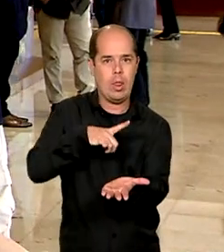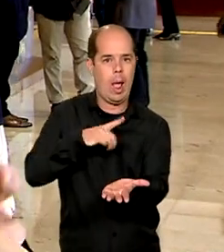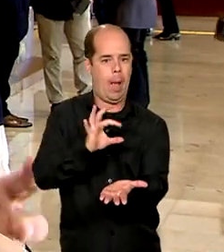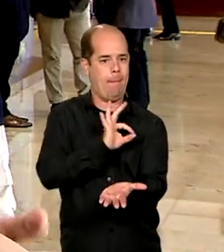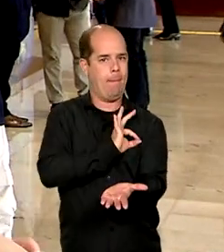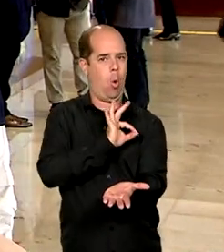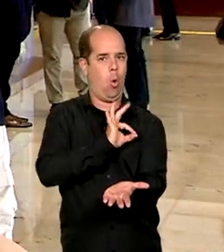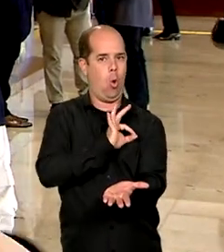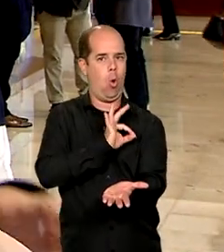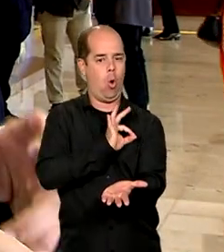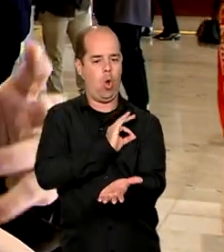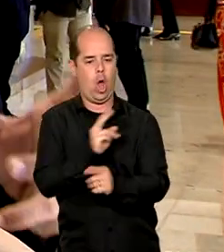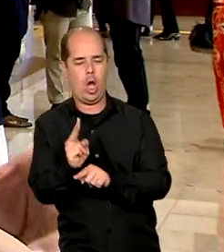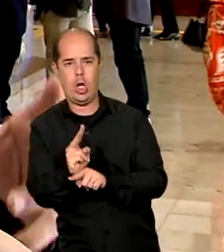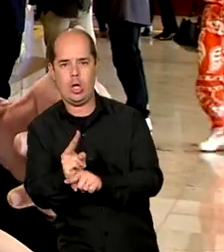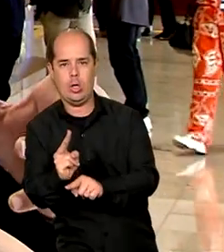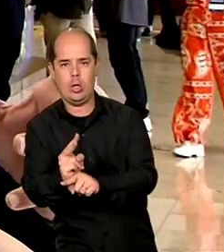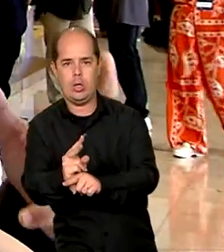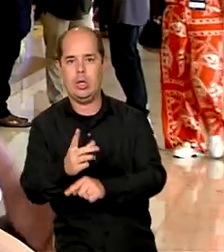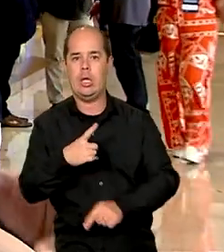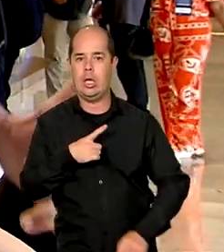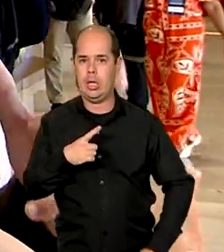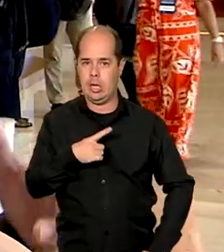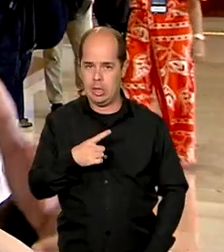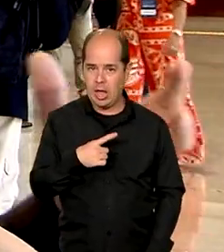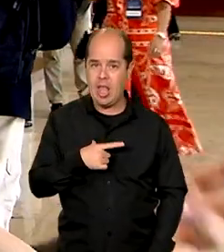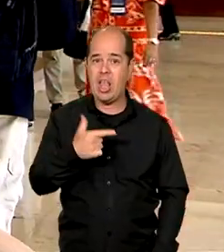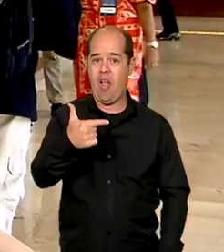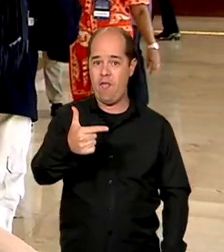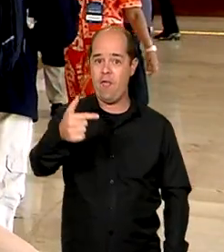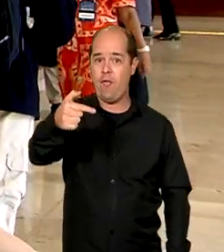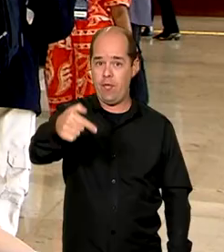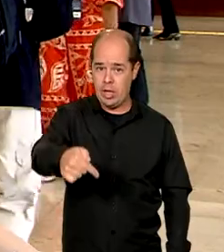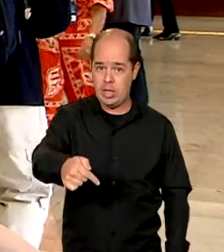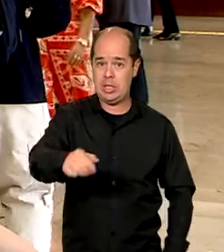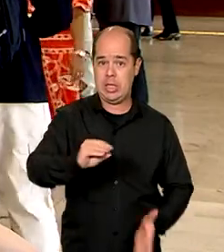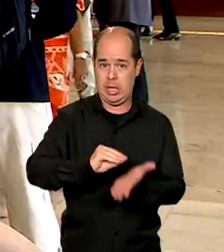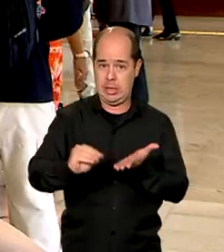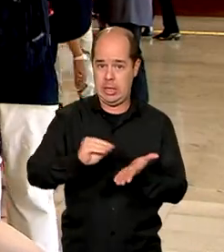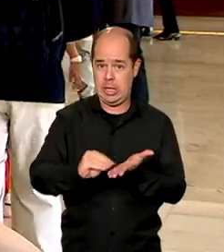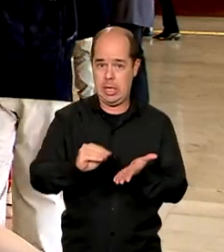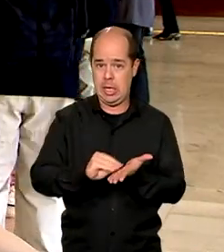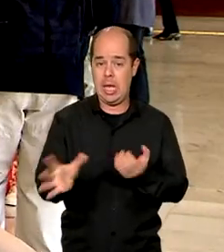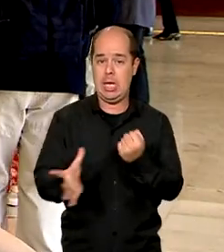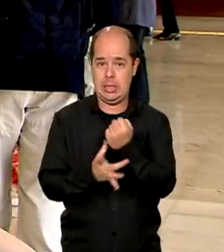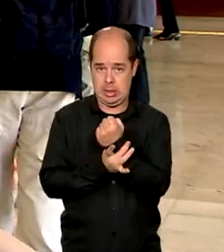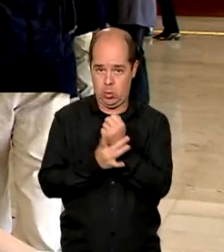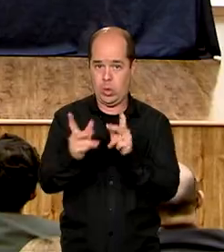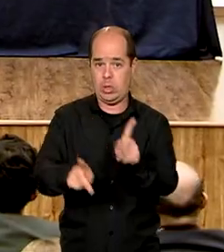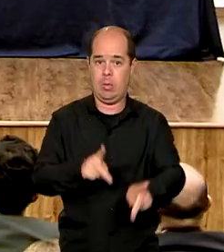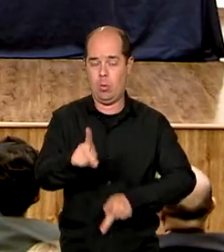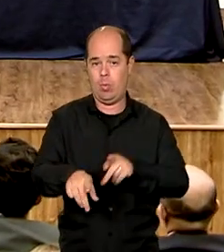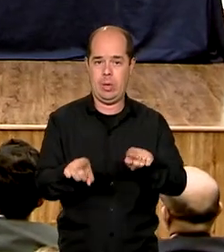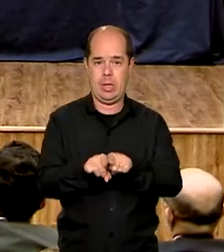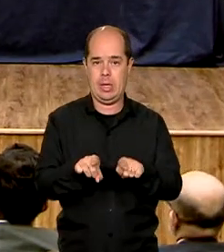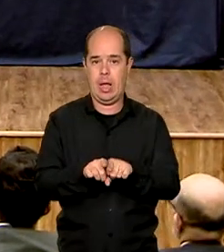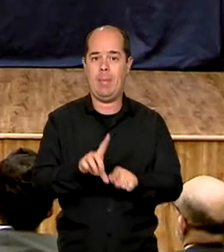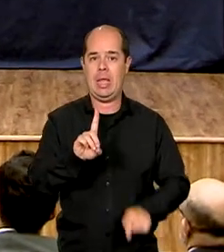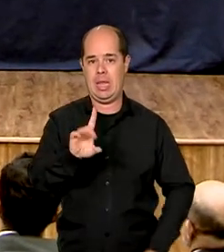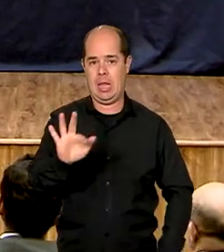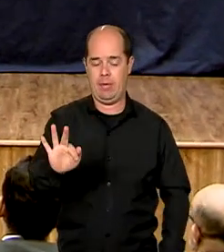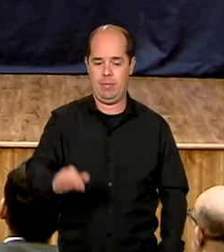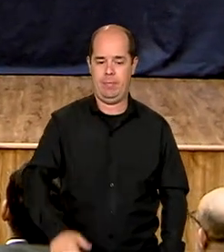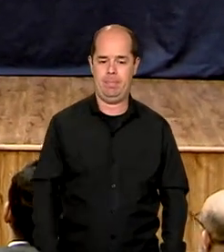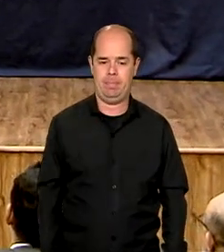O INEP ele tem convênio com as 27 secretarias estaduais de segurança pública e com a Secretaria Distrital. Entre os parceiros